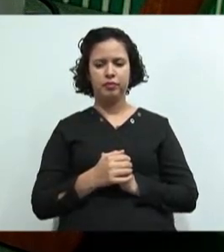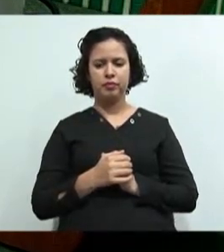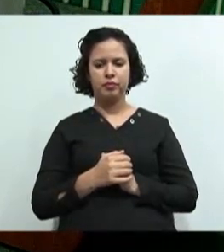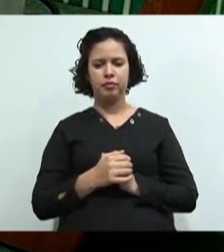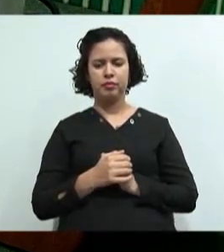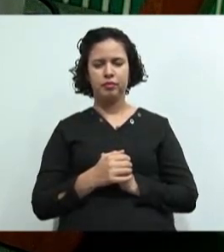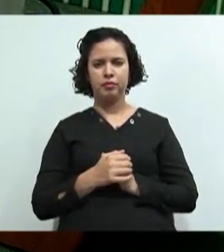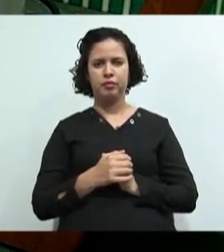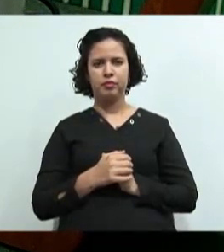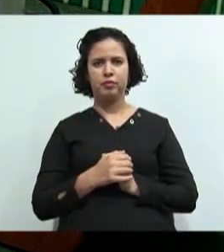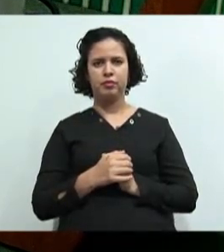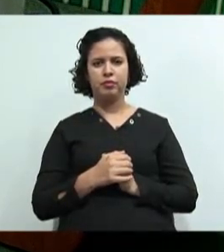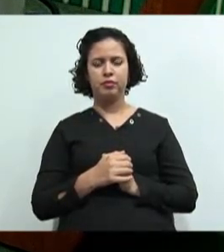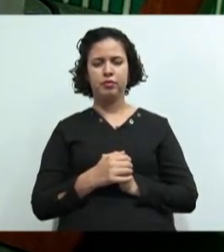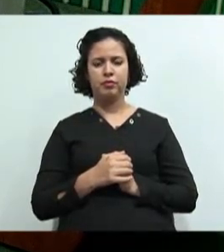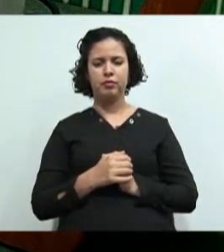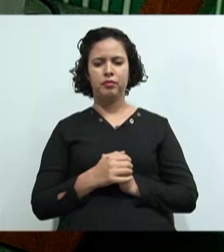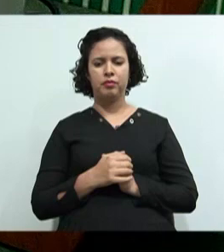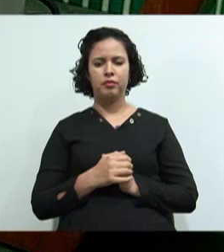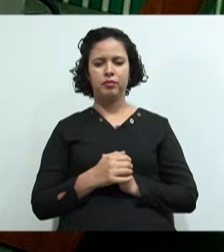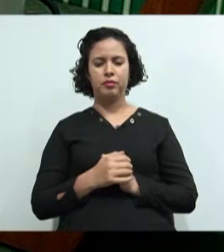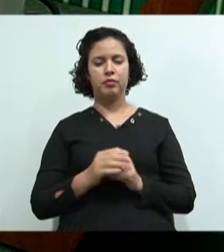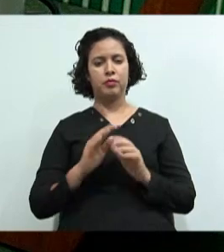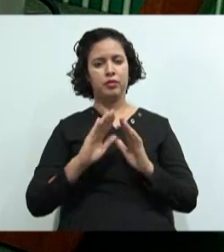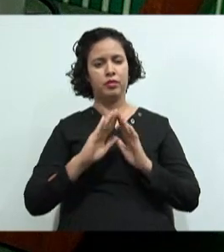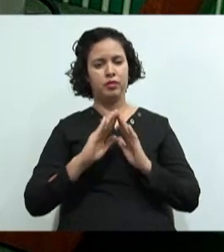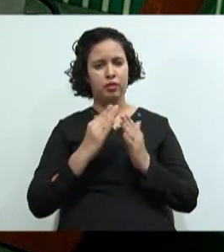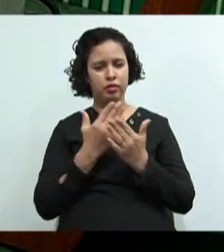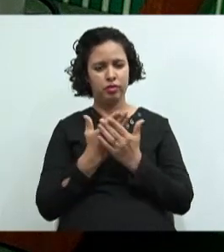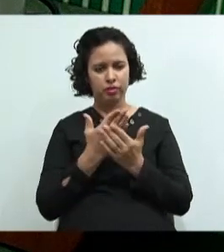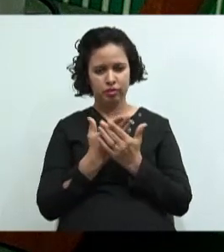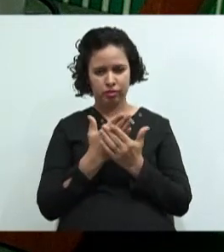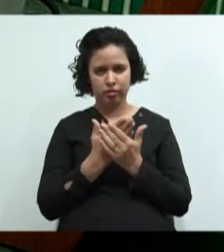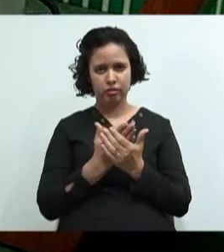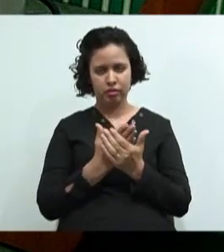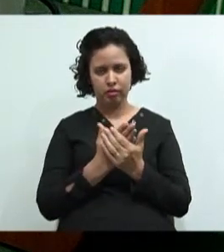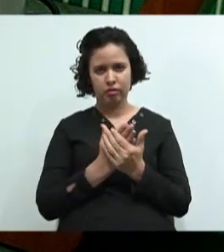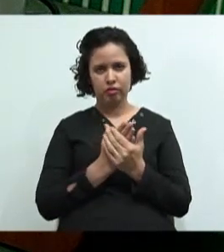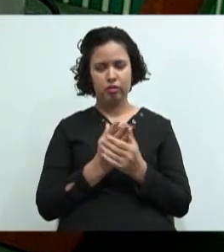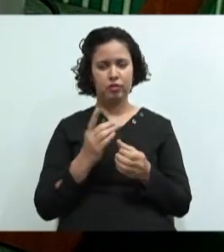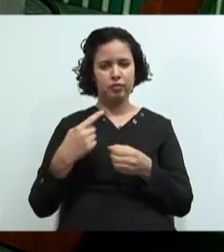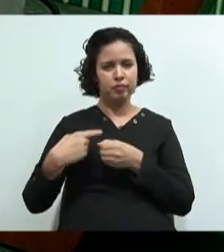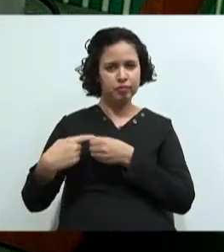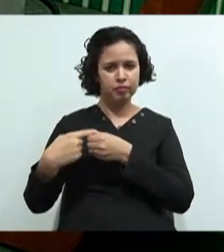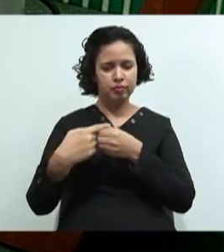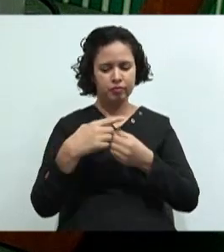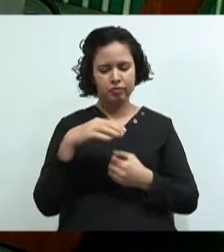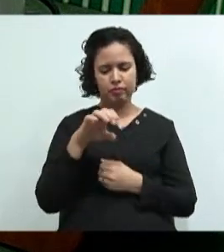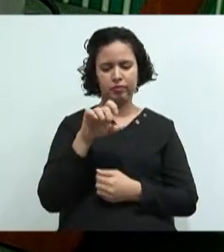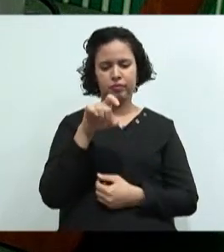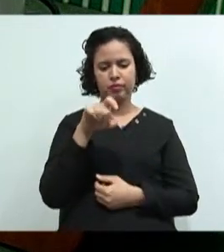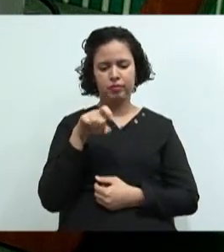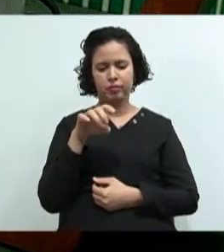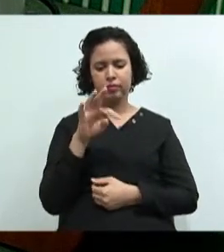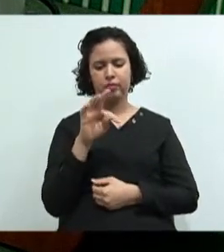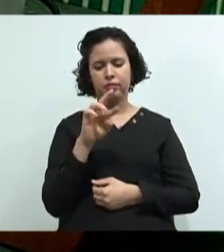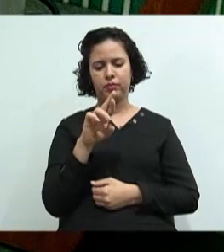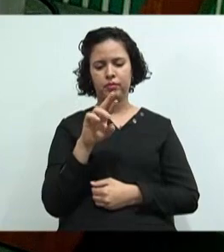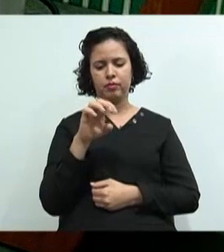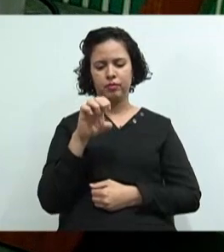da distrito de Extrema. De Extrema. Certo? Extrema, da escola de Peixoto de Alencar. E